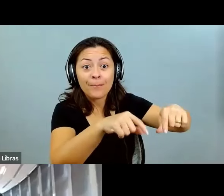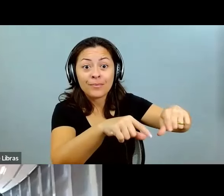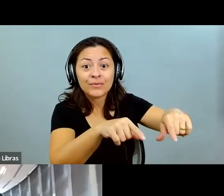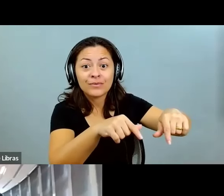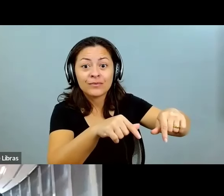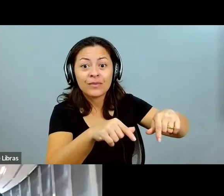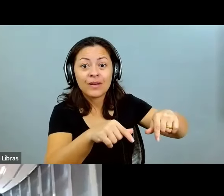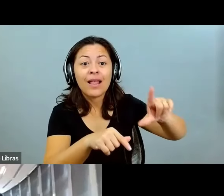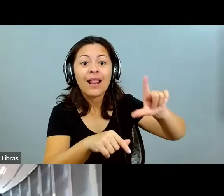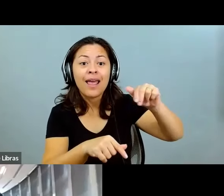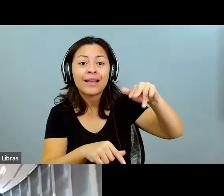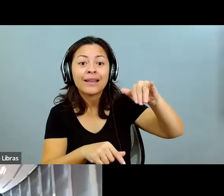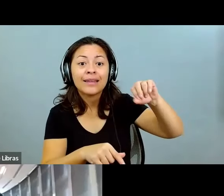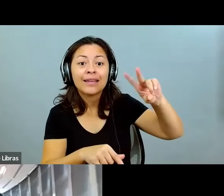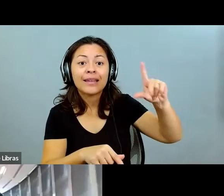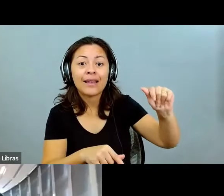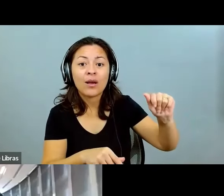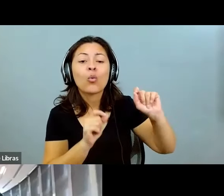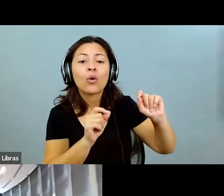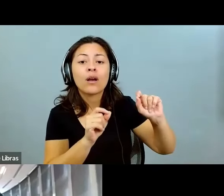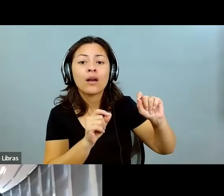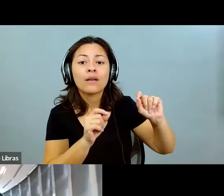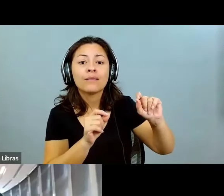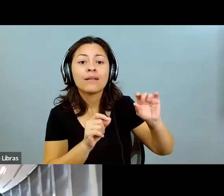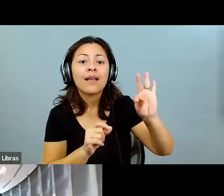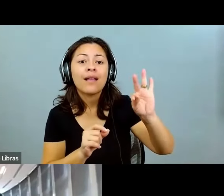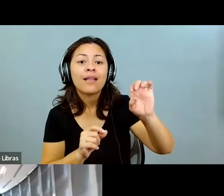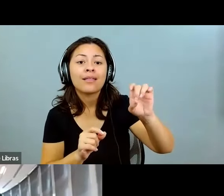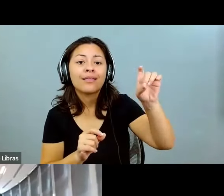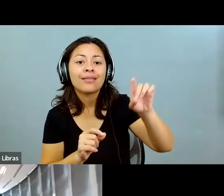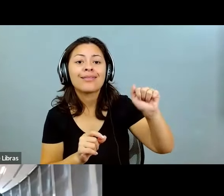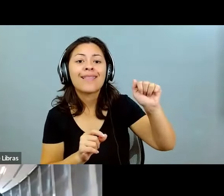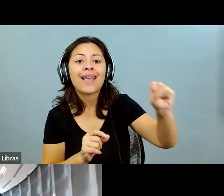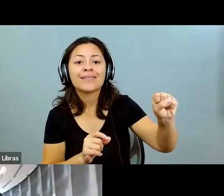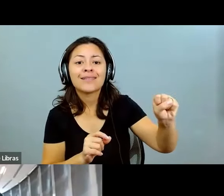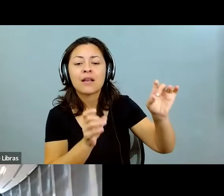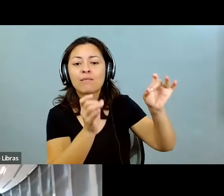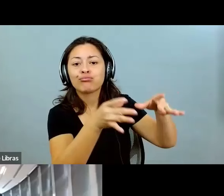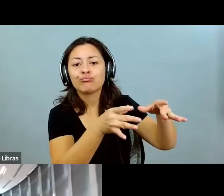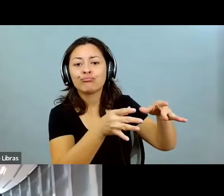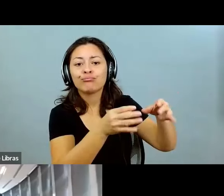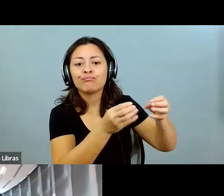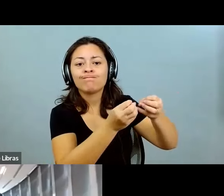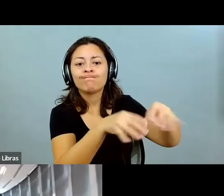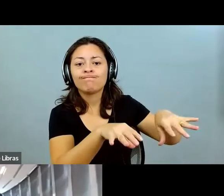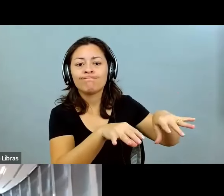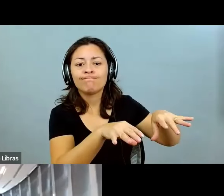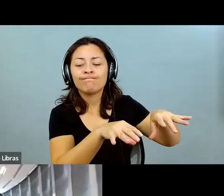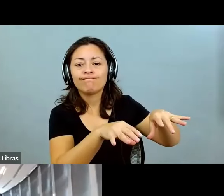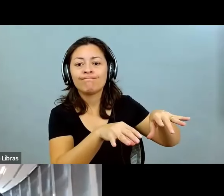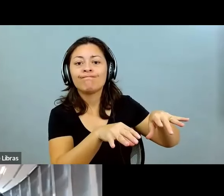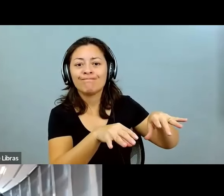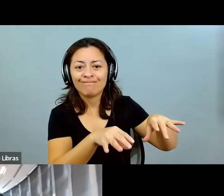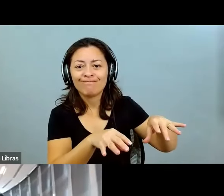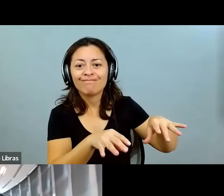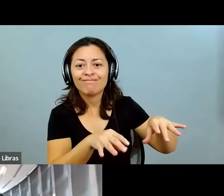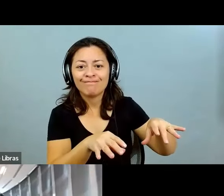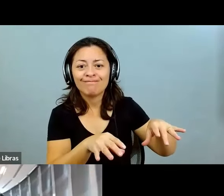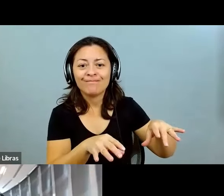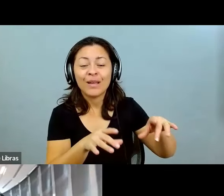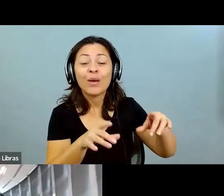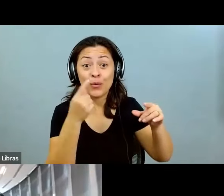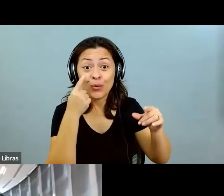Laninha abandono de Safra no texas maior do que o normal e então também essa é uma outra variável